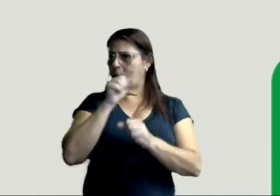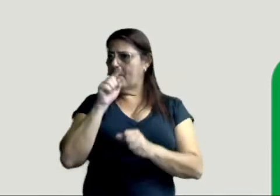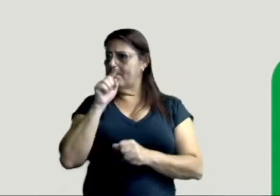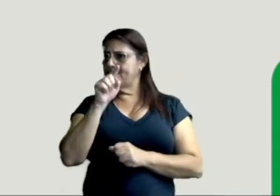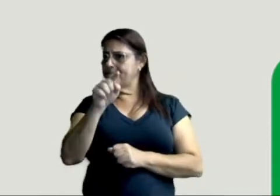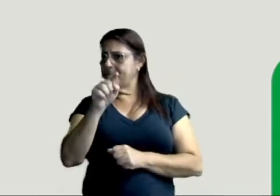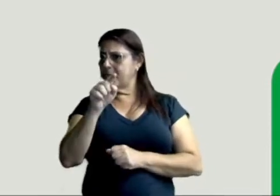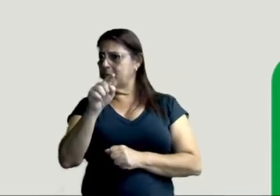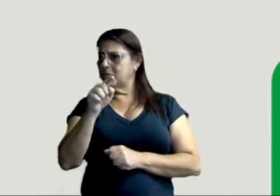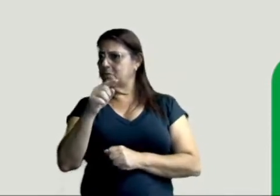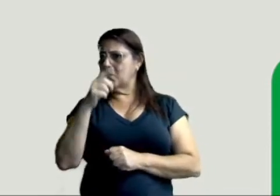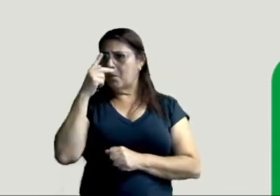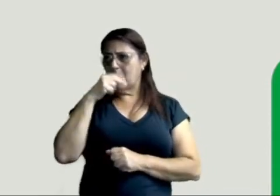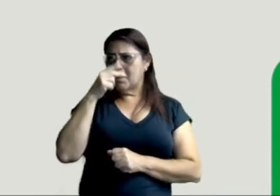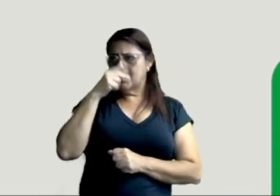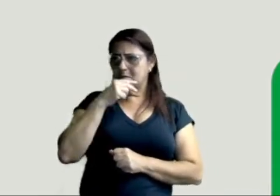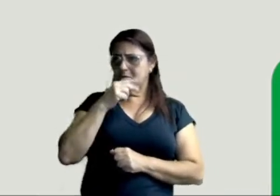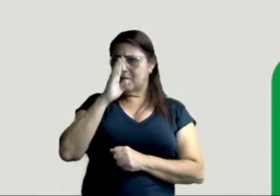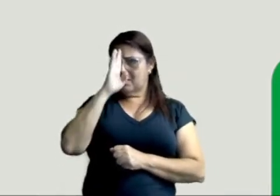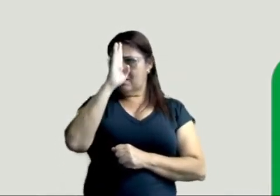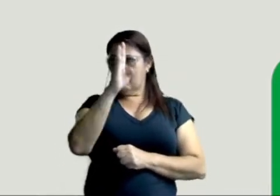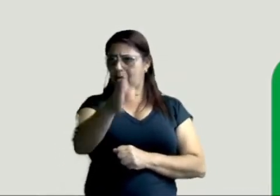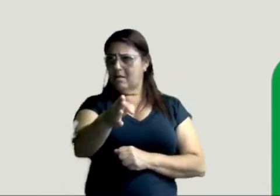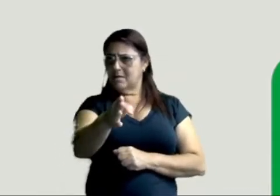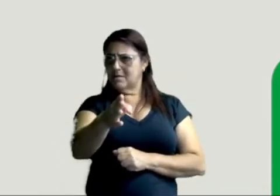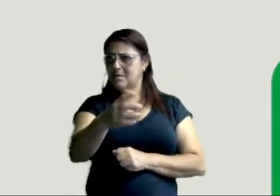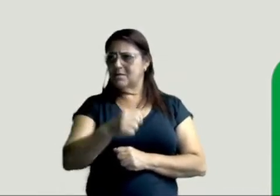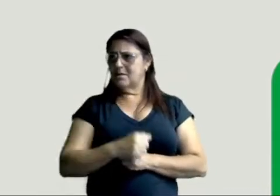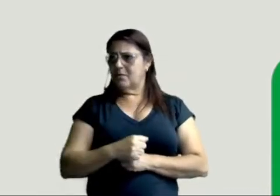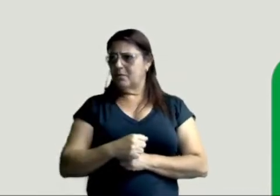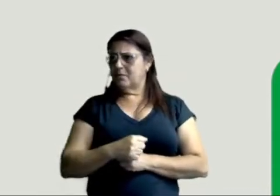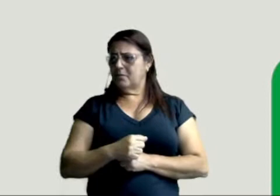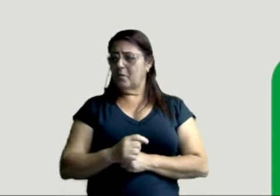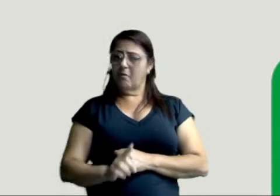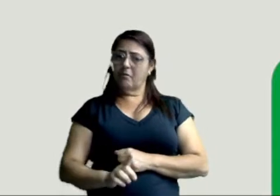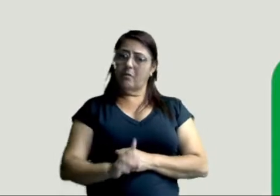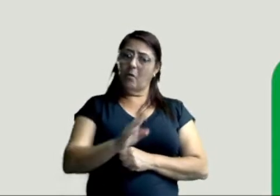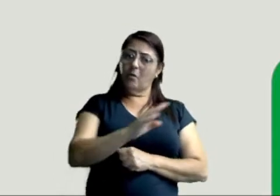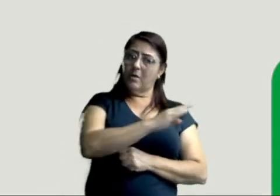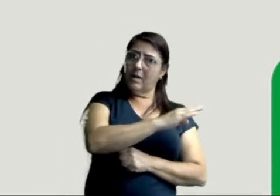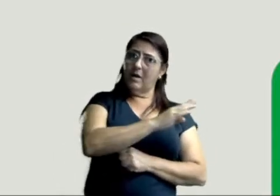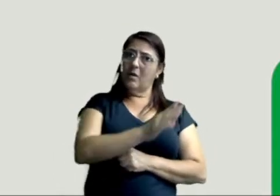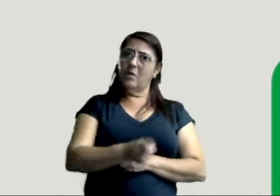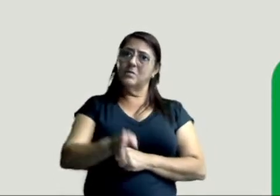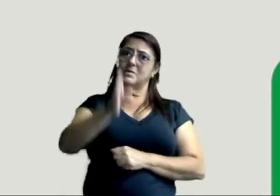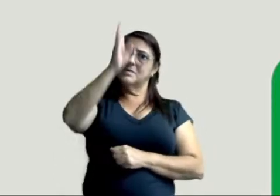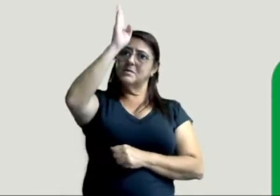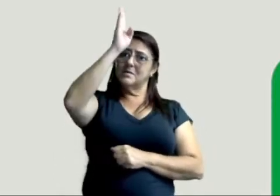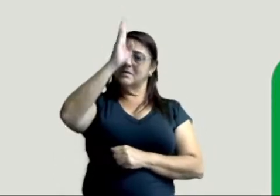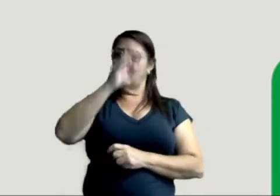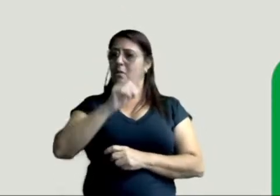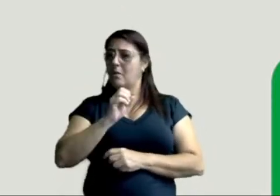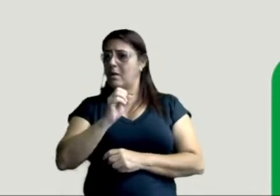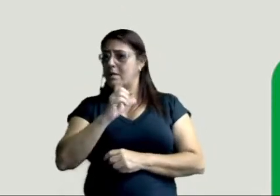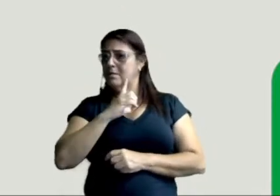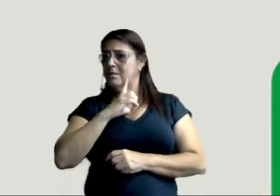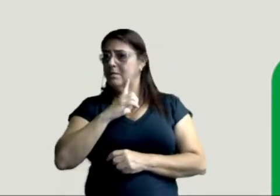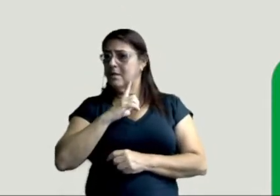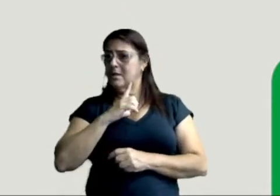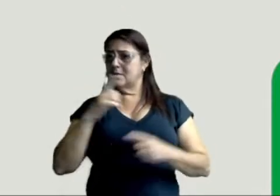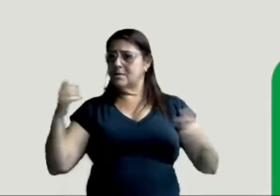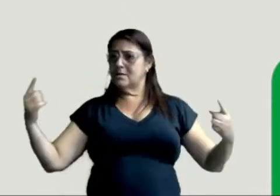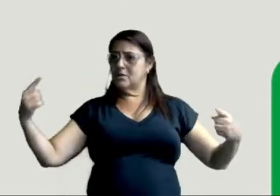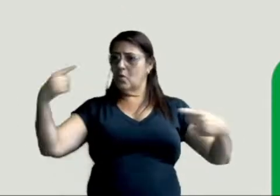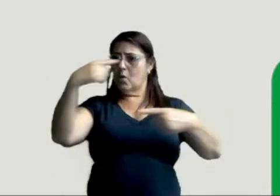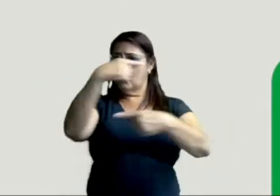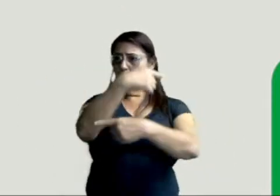um ponto, tá? Com a mesma direção. Qual a direção, professor? Horizontal ou vertical. Beleza? Mas em sentido oposto. Então, o